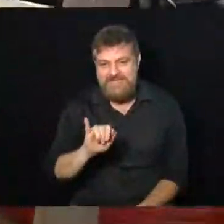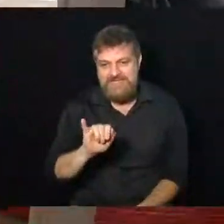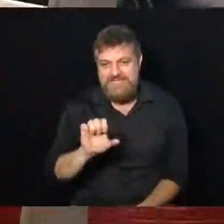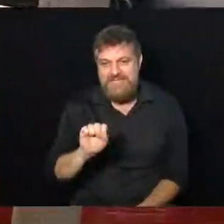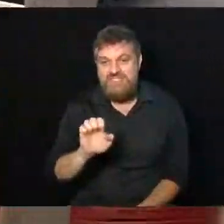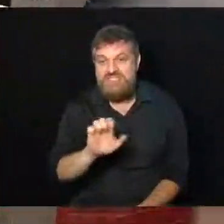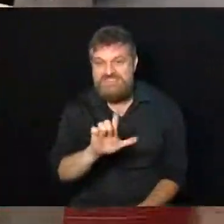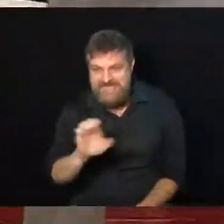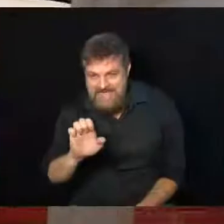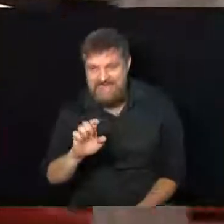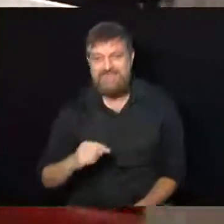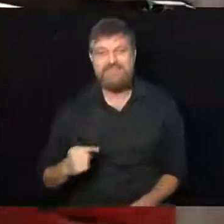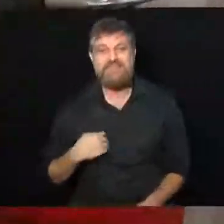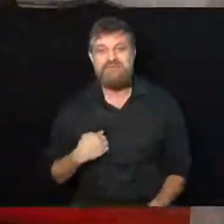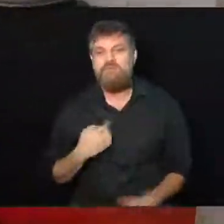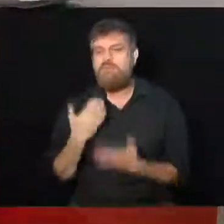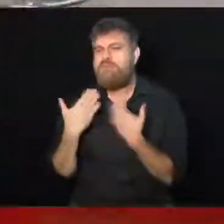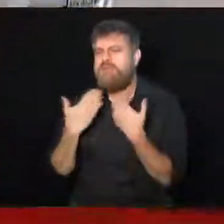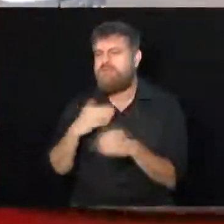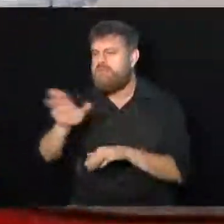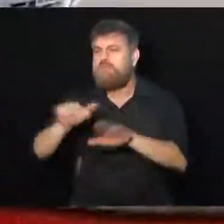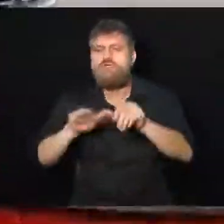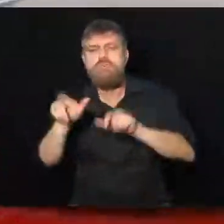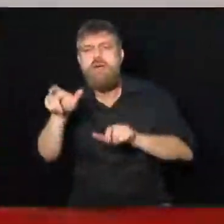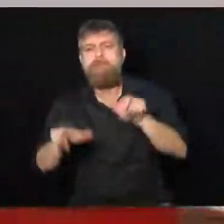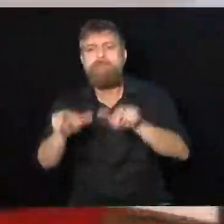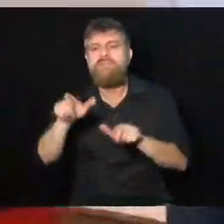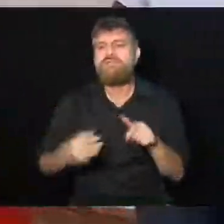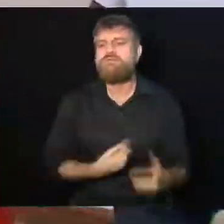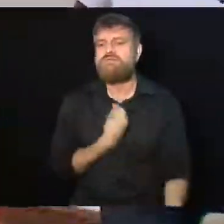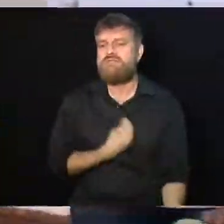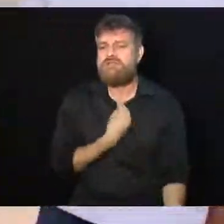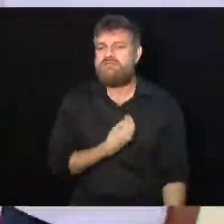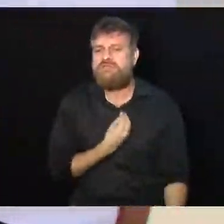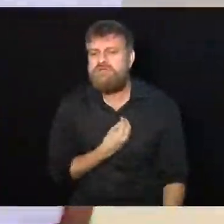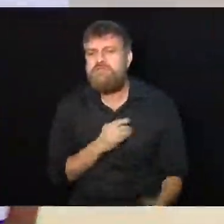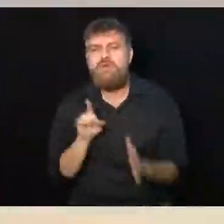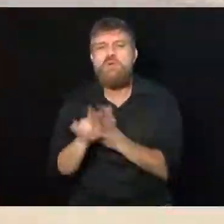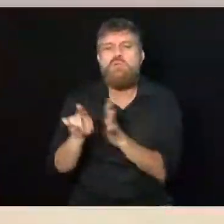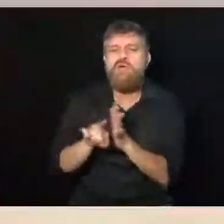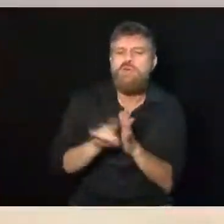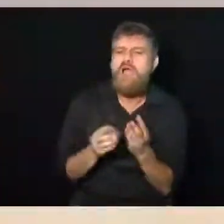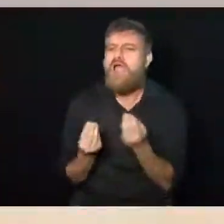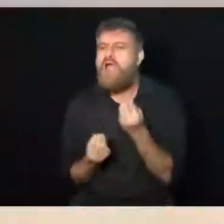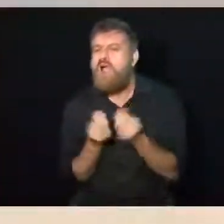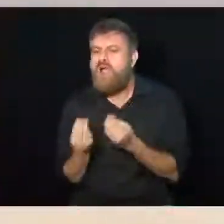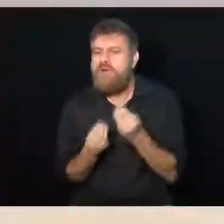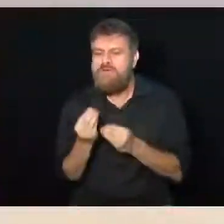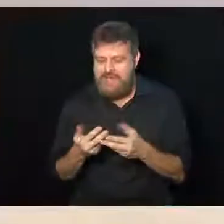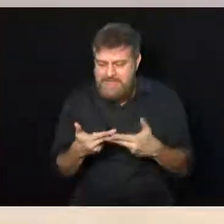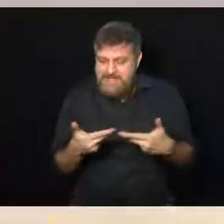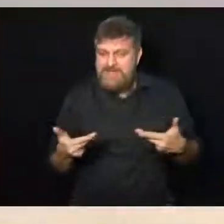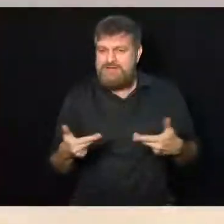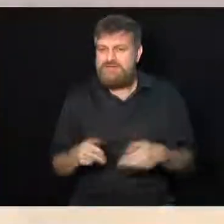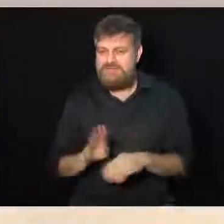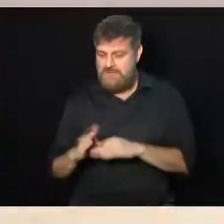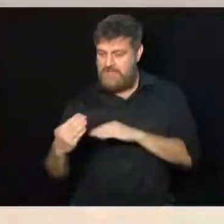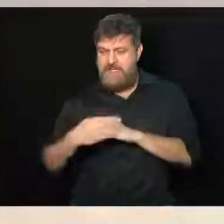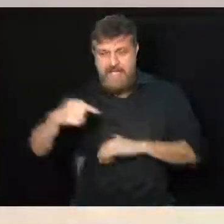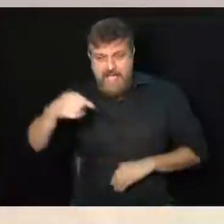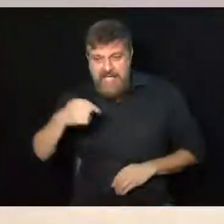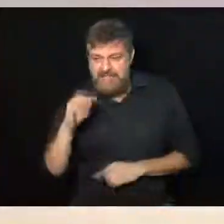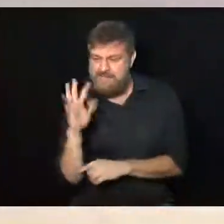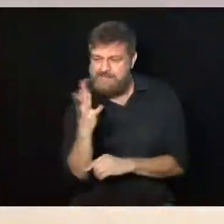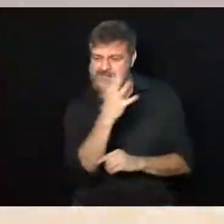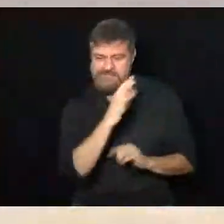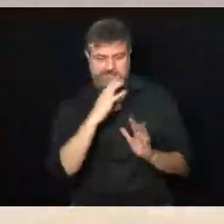papo, Gabriel, com alguns moradores aqui do bairro, não é? Para falar justamente a respeito das coisas que tem aqui no pomar. Deixa eu